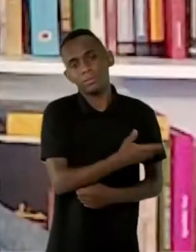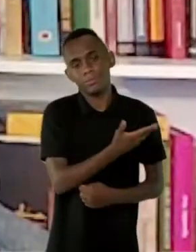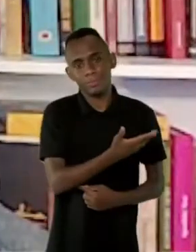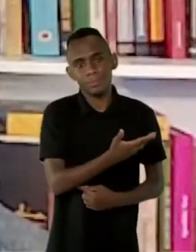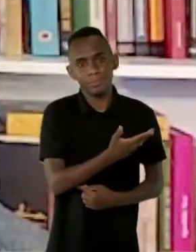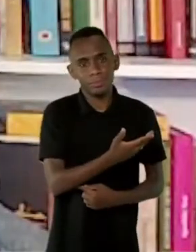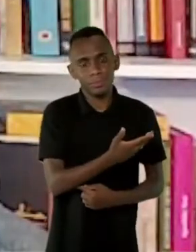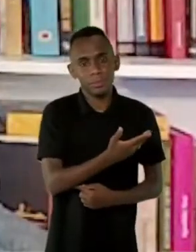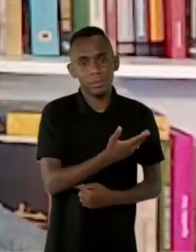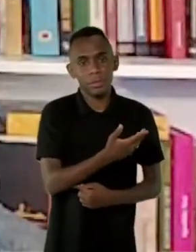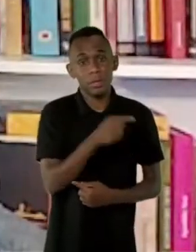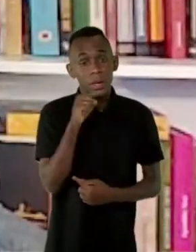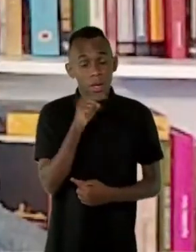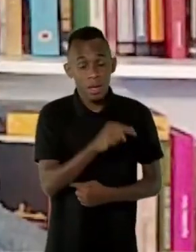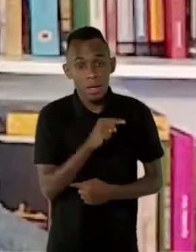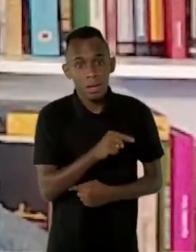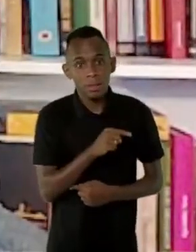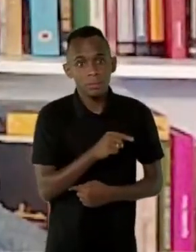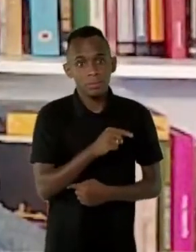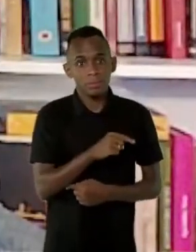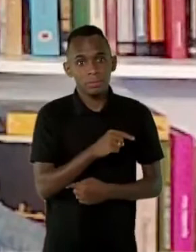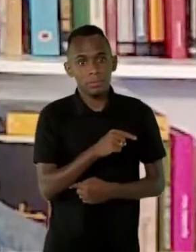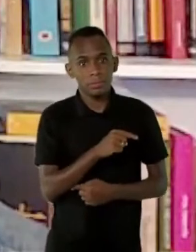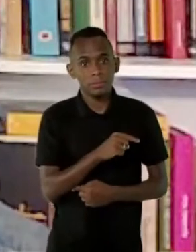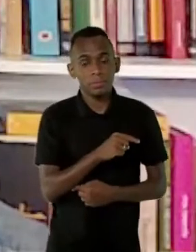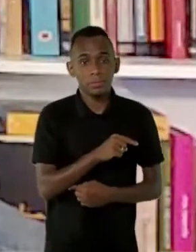ela vem de uma